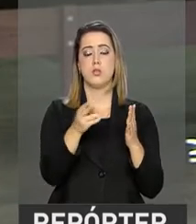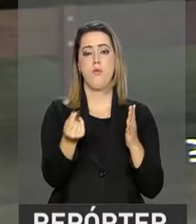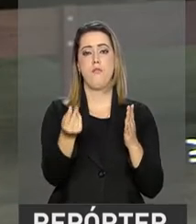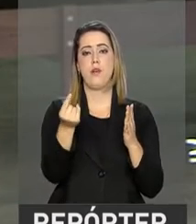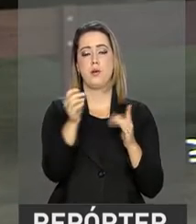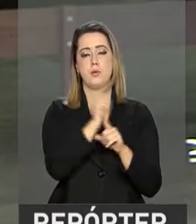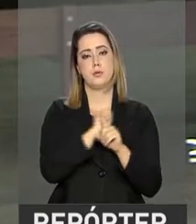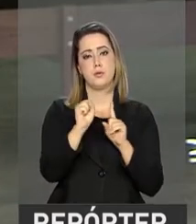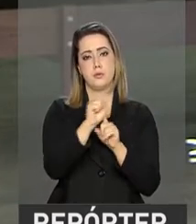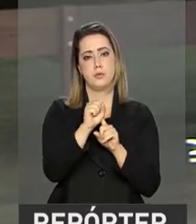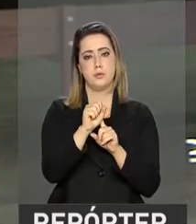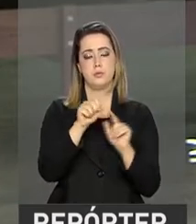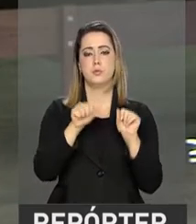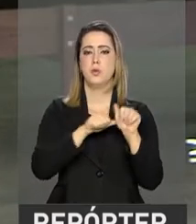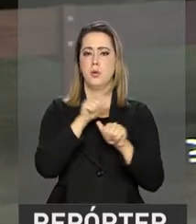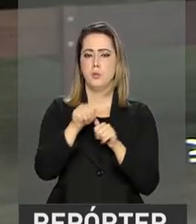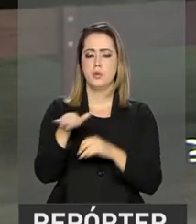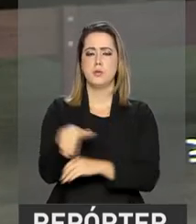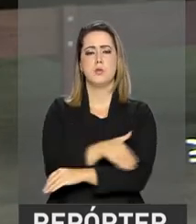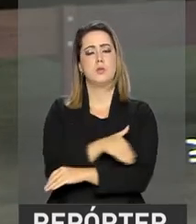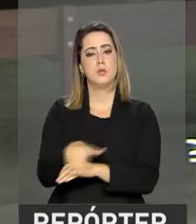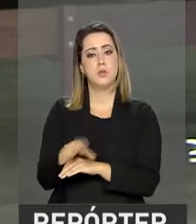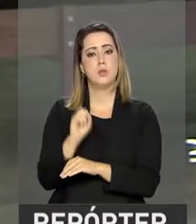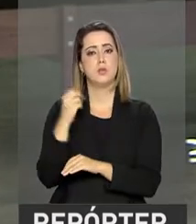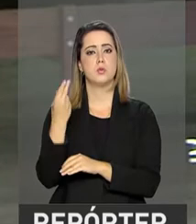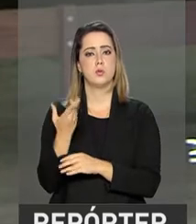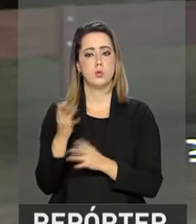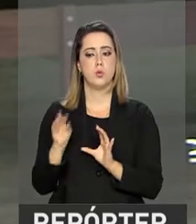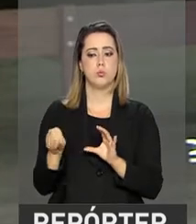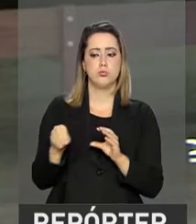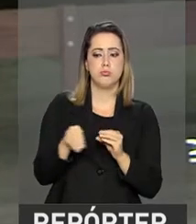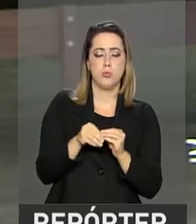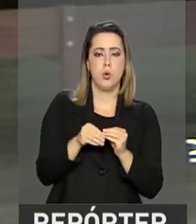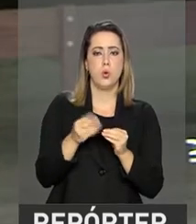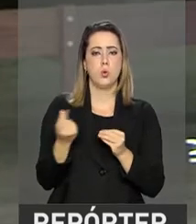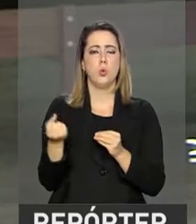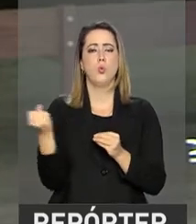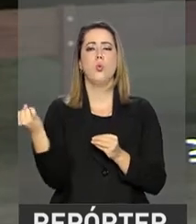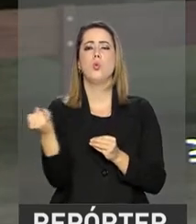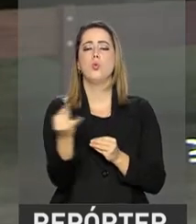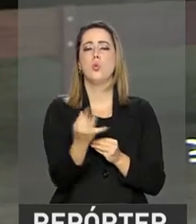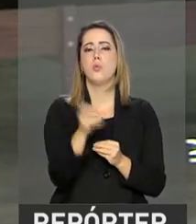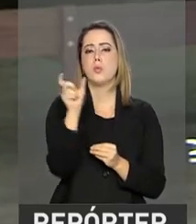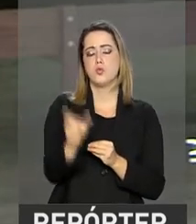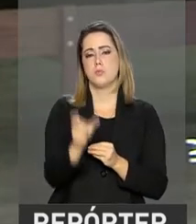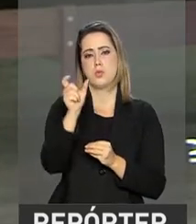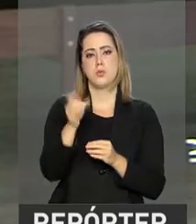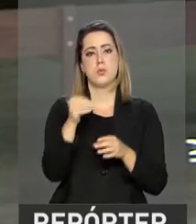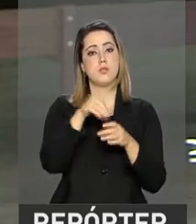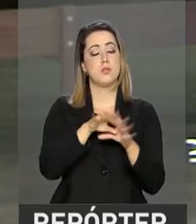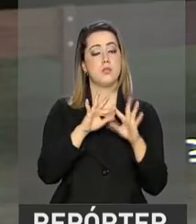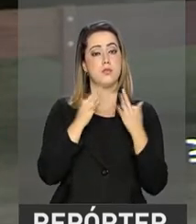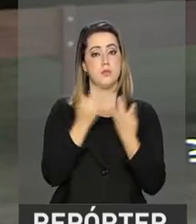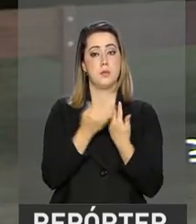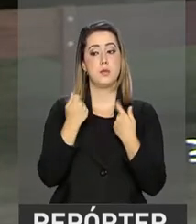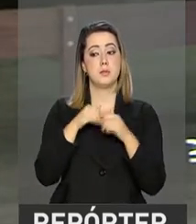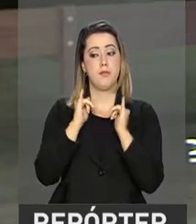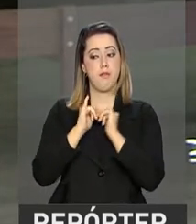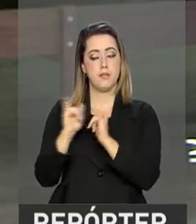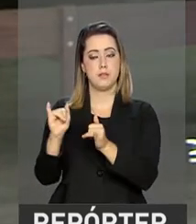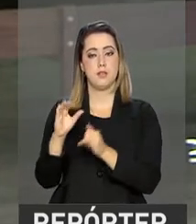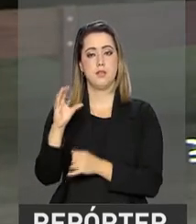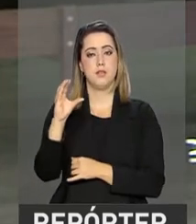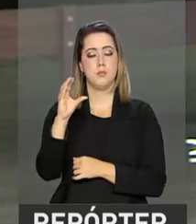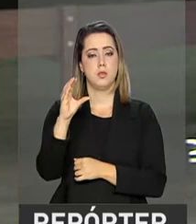mudanças no endereço familiar ou na composição da família também devem ser comunicados ao cadastro único